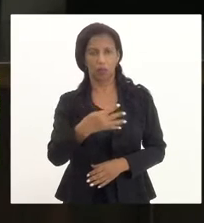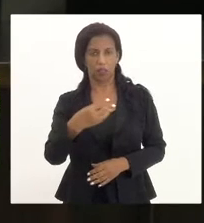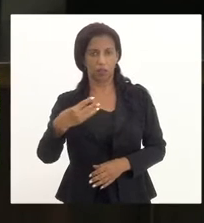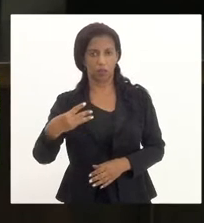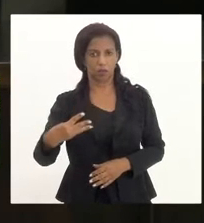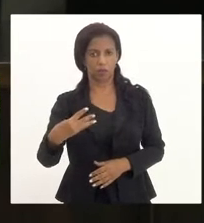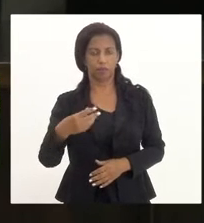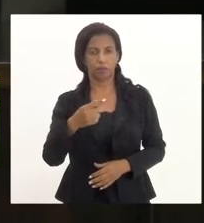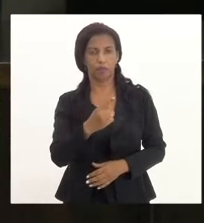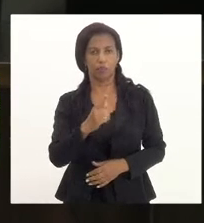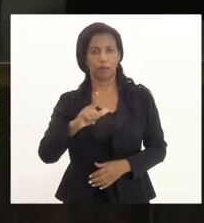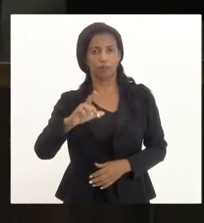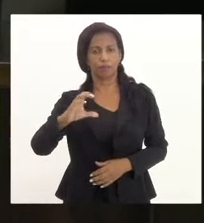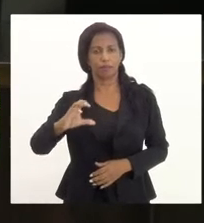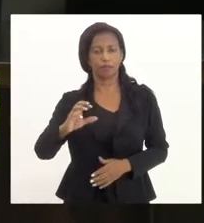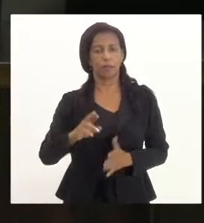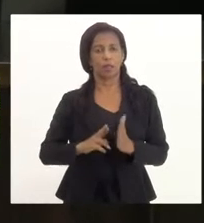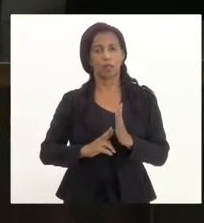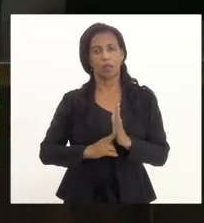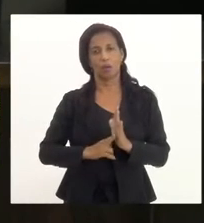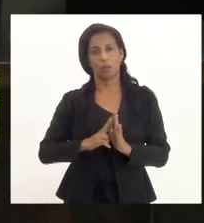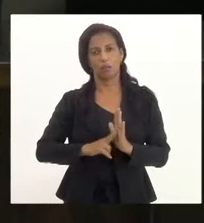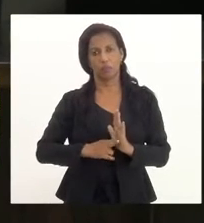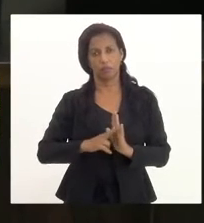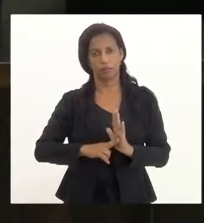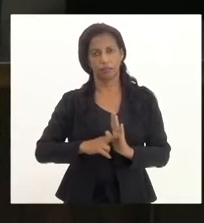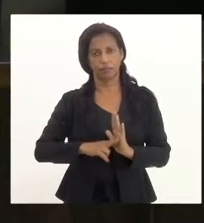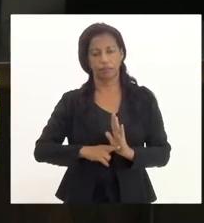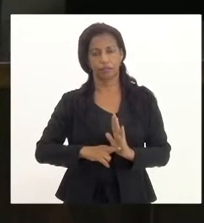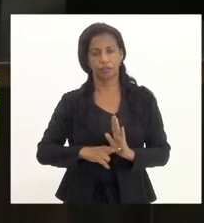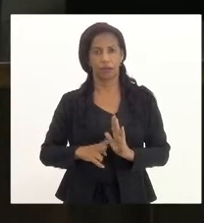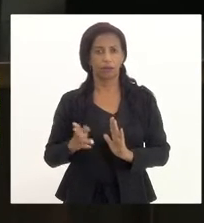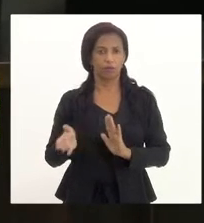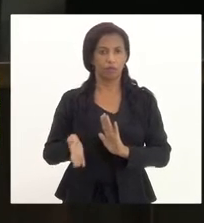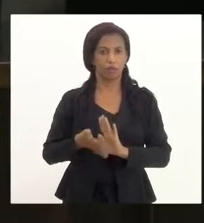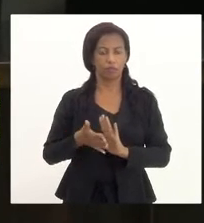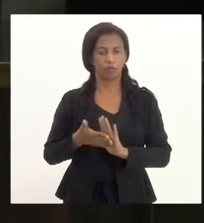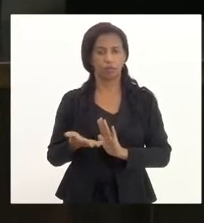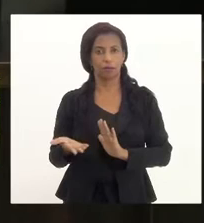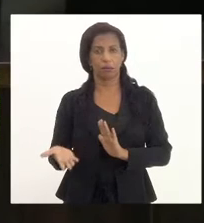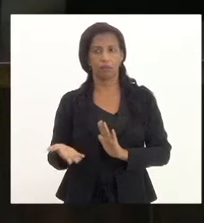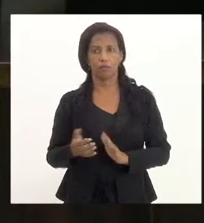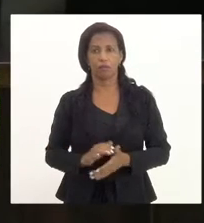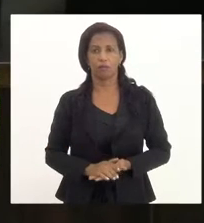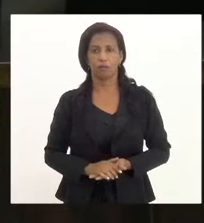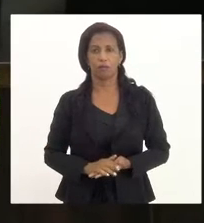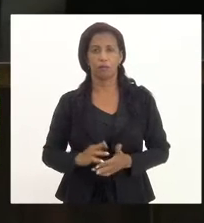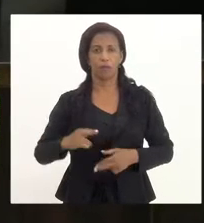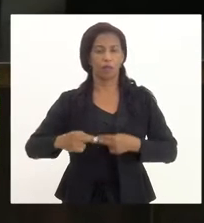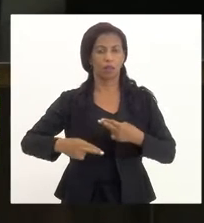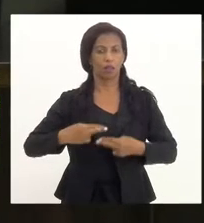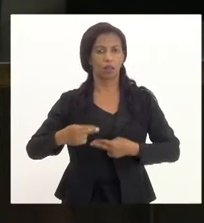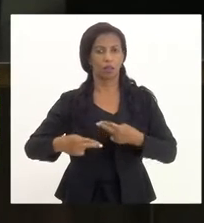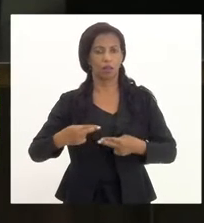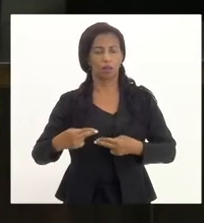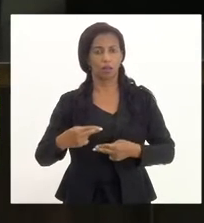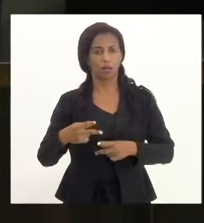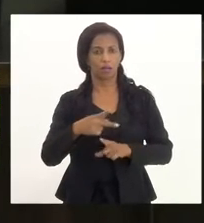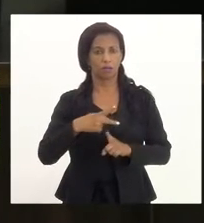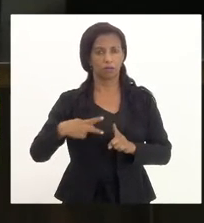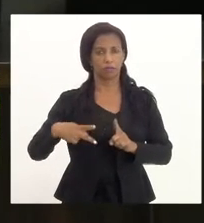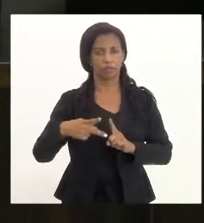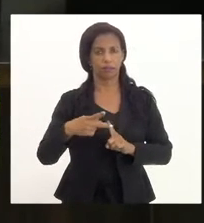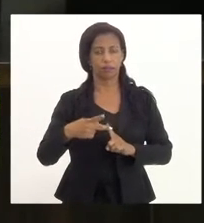e o pele seu regulamento a dor que diz respeito à reforma da